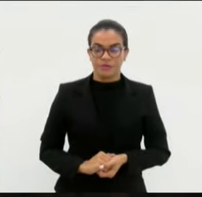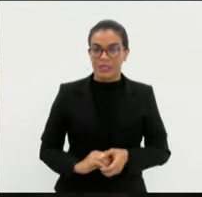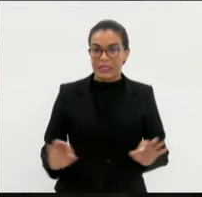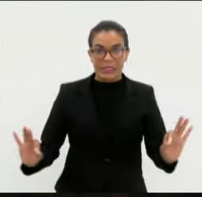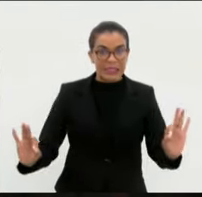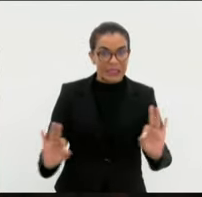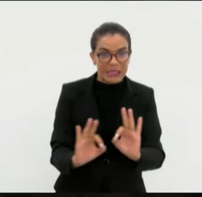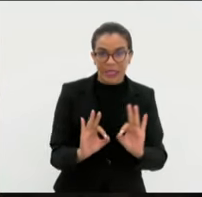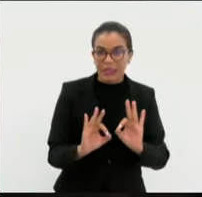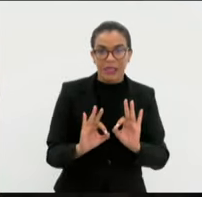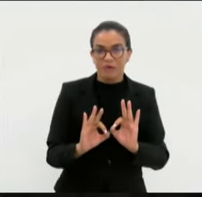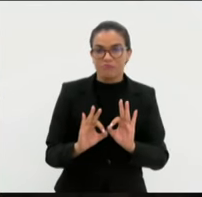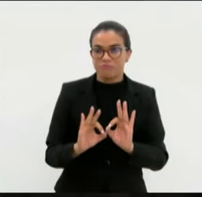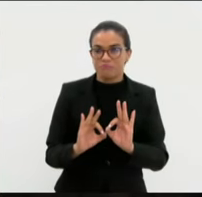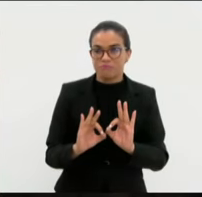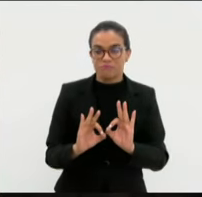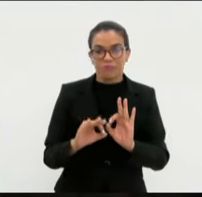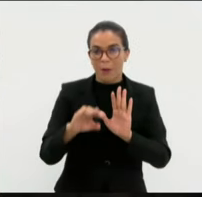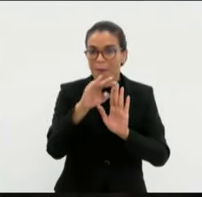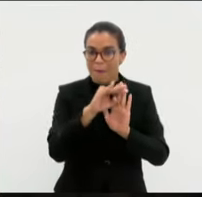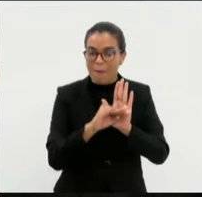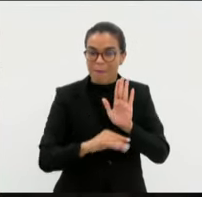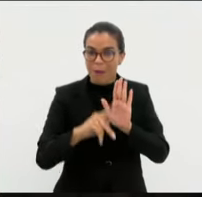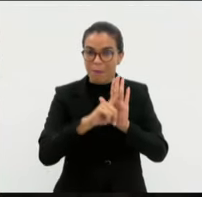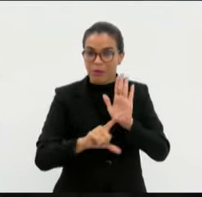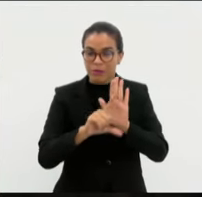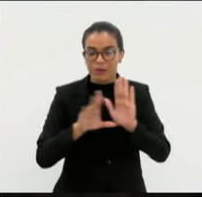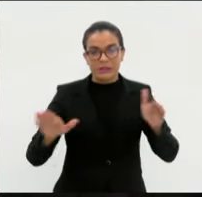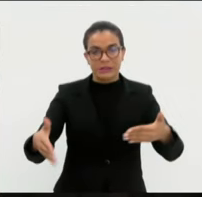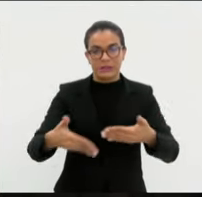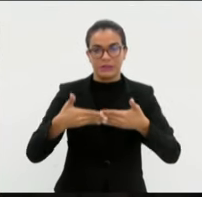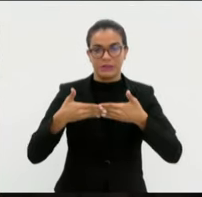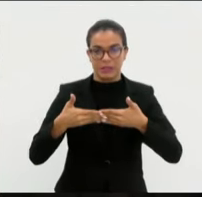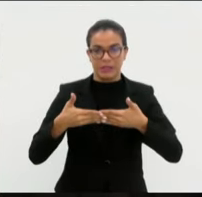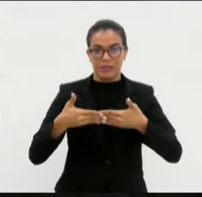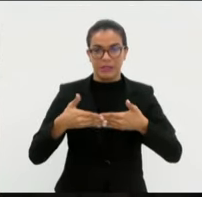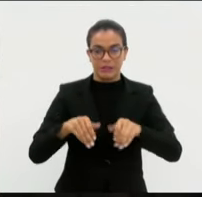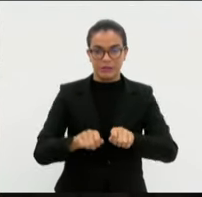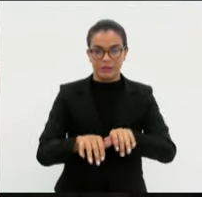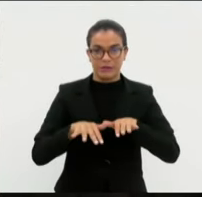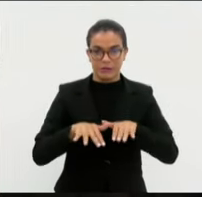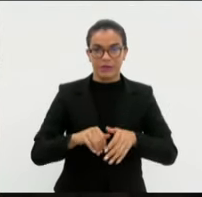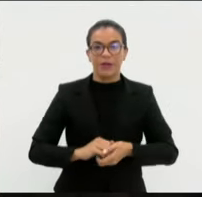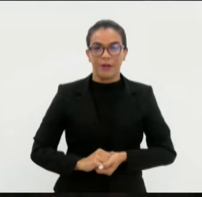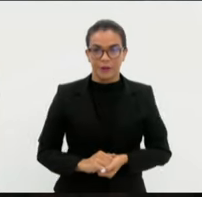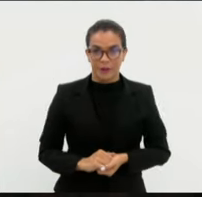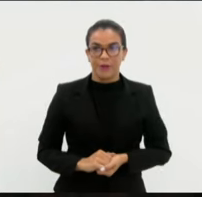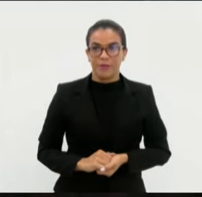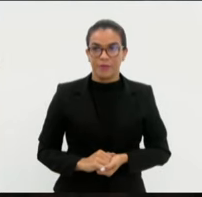Nada mais havendo a tratar na ordem do dia, está encerrada a sessão.